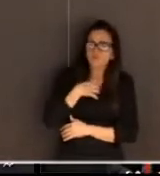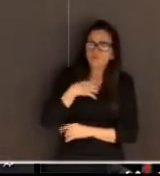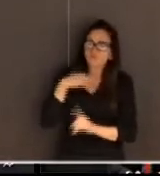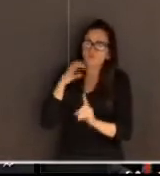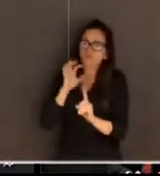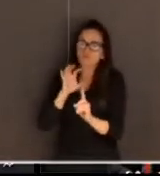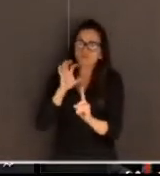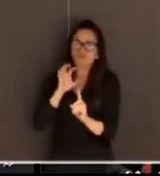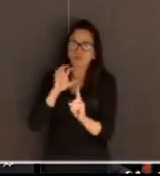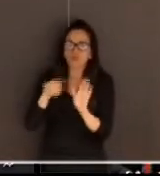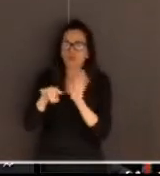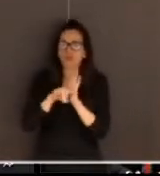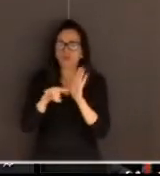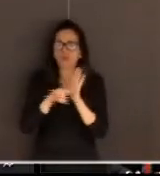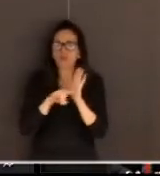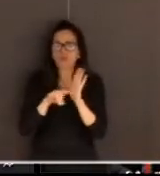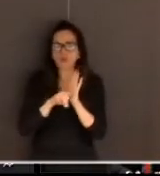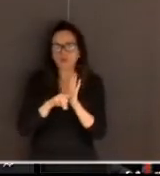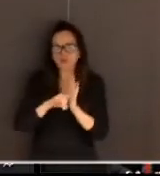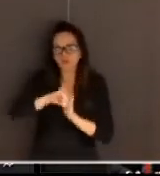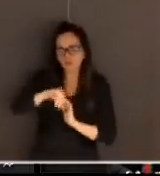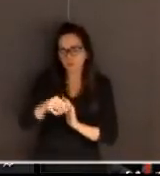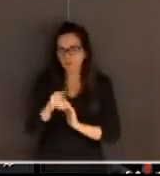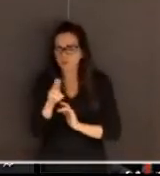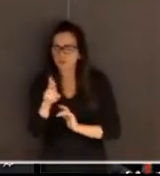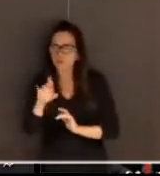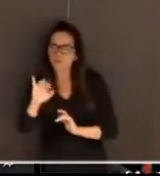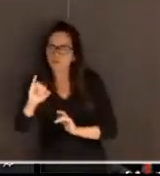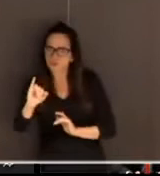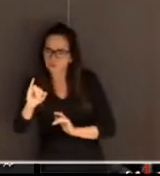influenciar negativamente o jurado em sua decisão.